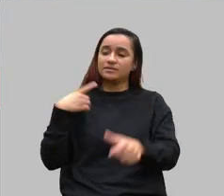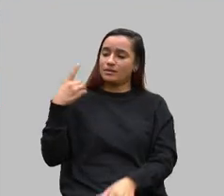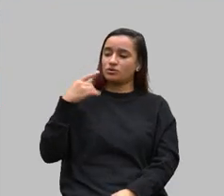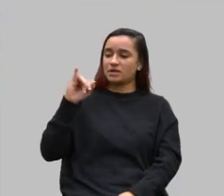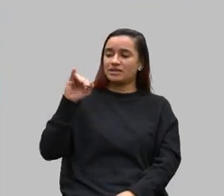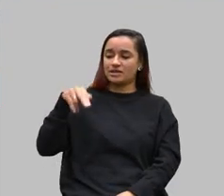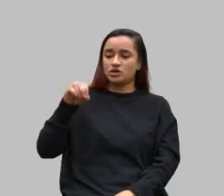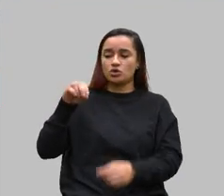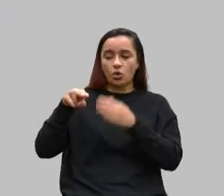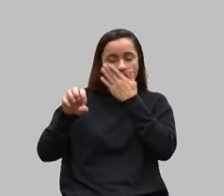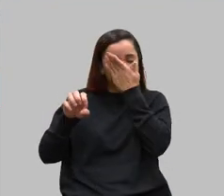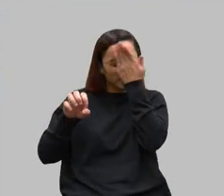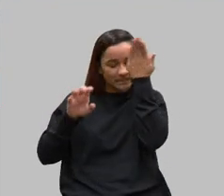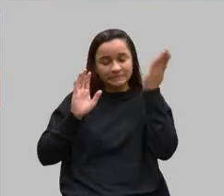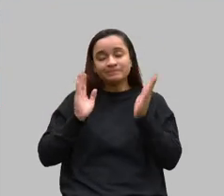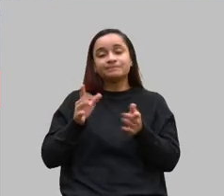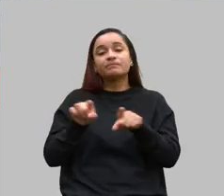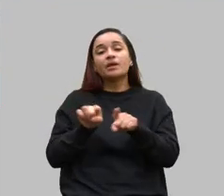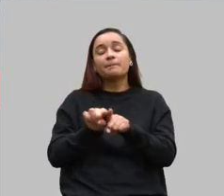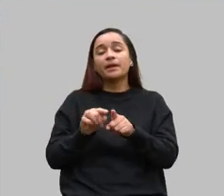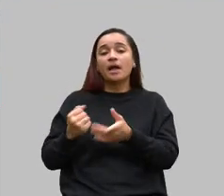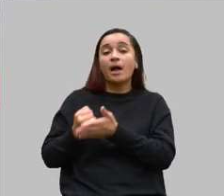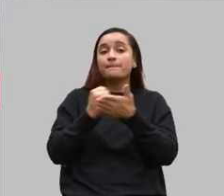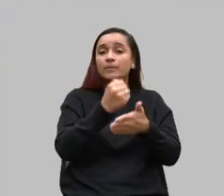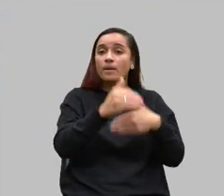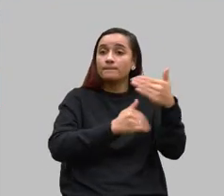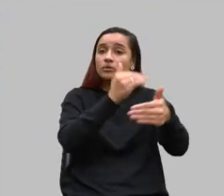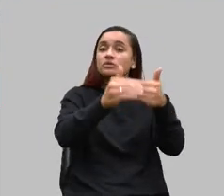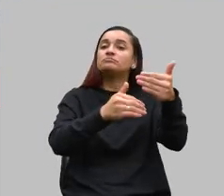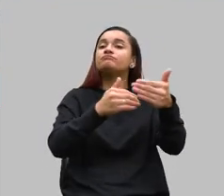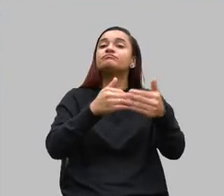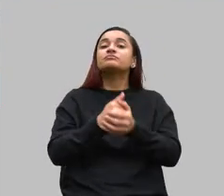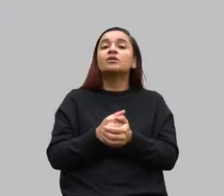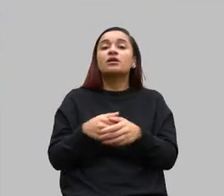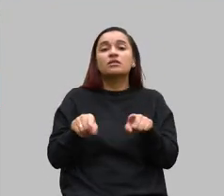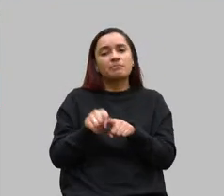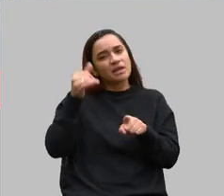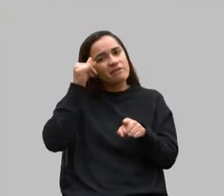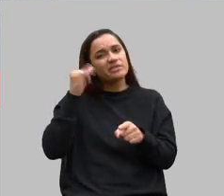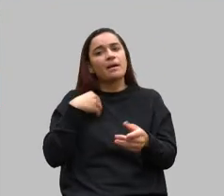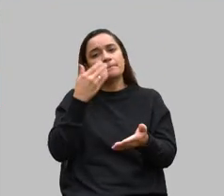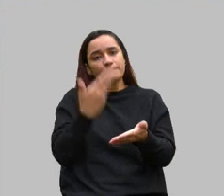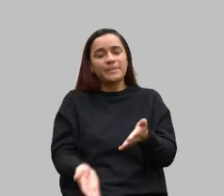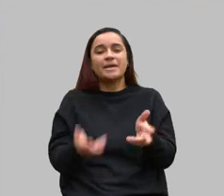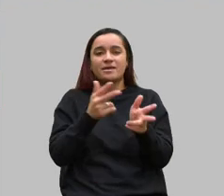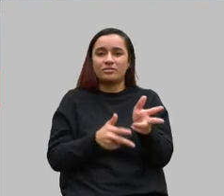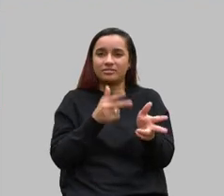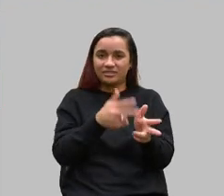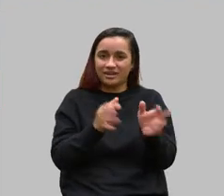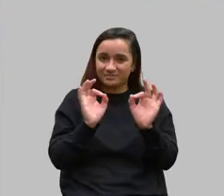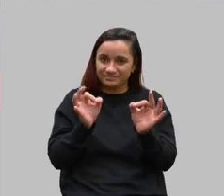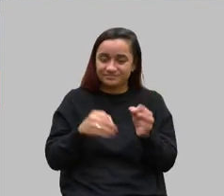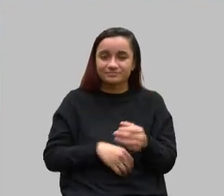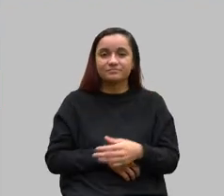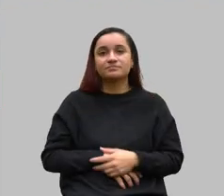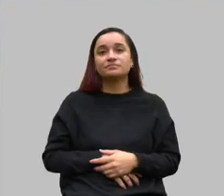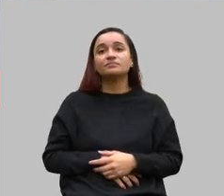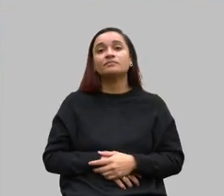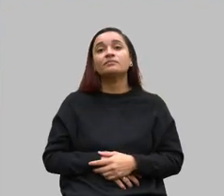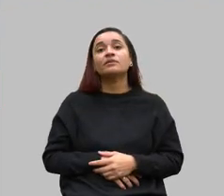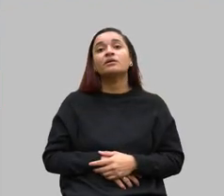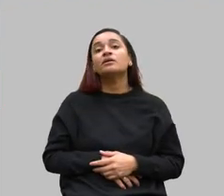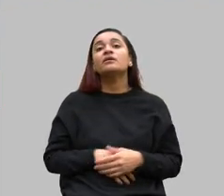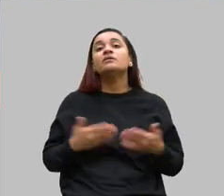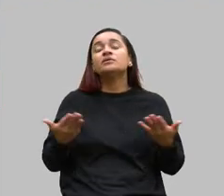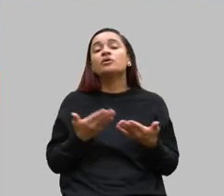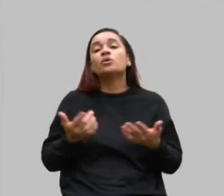gente né acelerar esse processo para não perdermos o bonde ou não perdermos o trem nesse momento né um segundo ponto que eu queria destacar